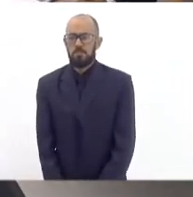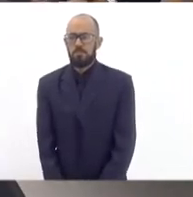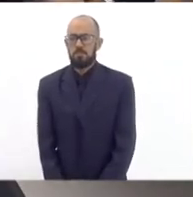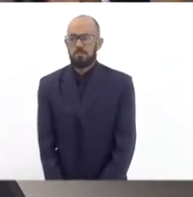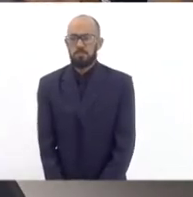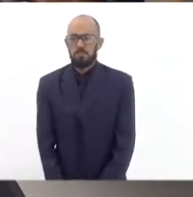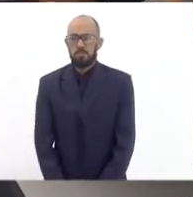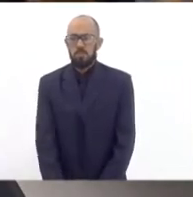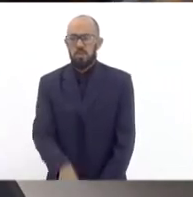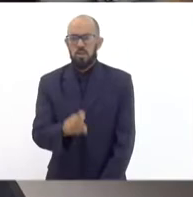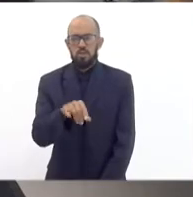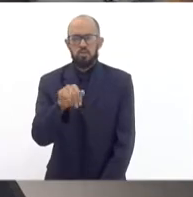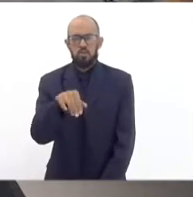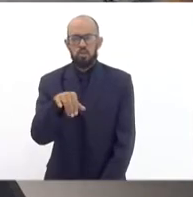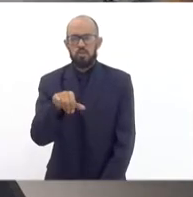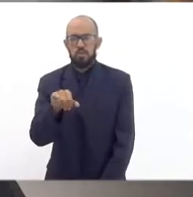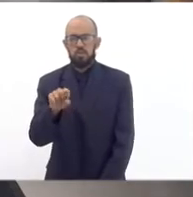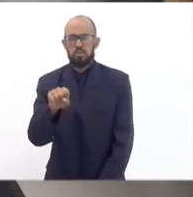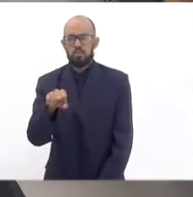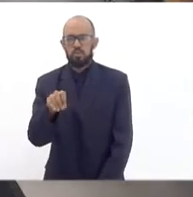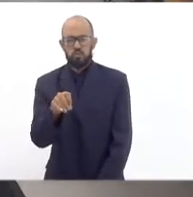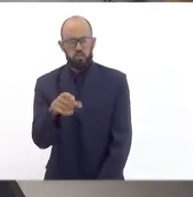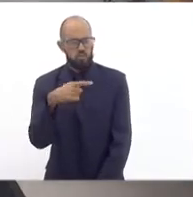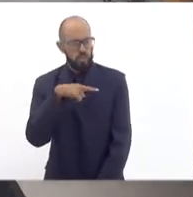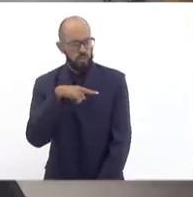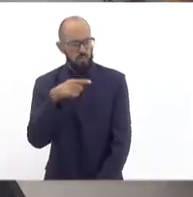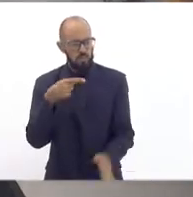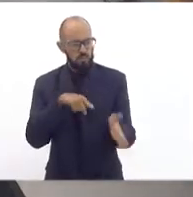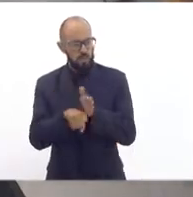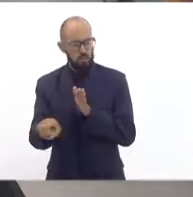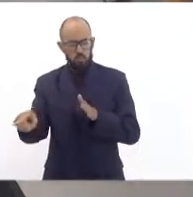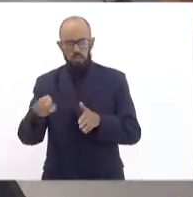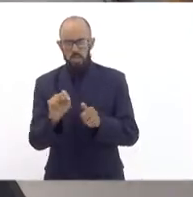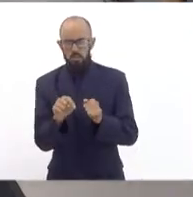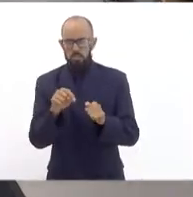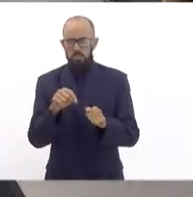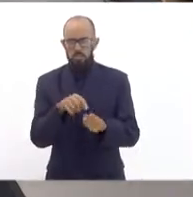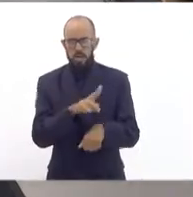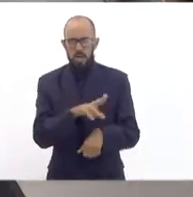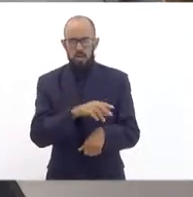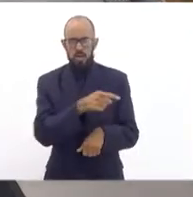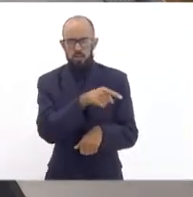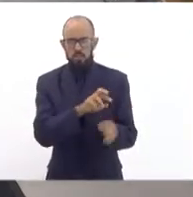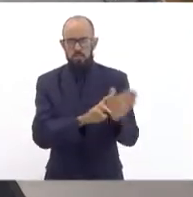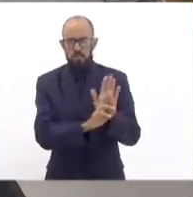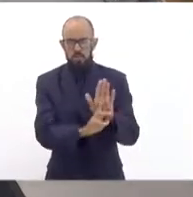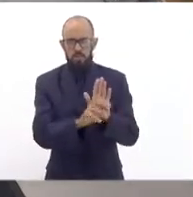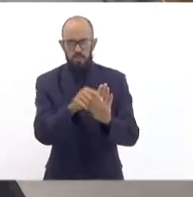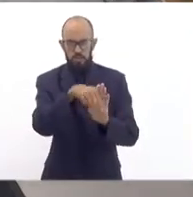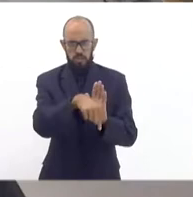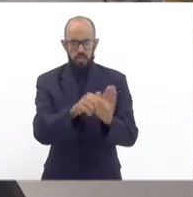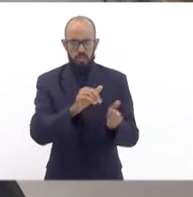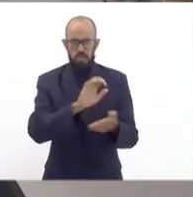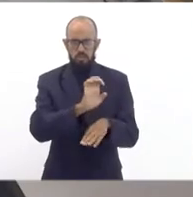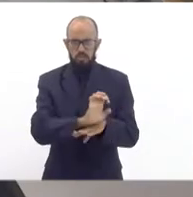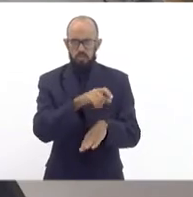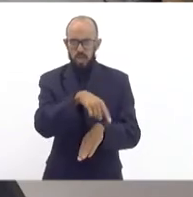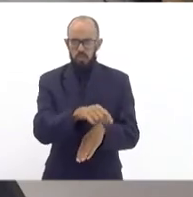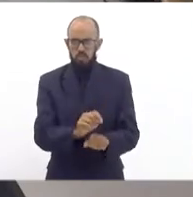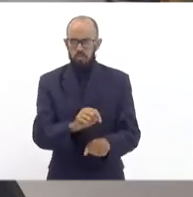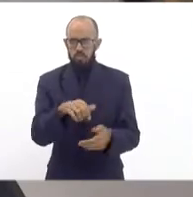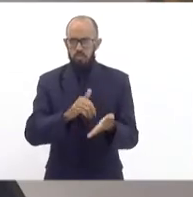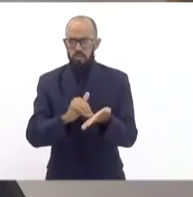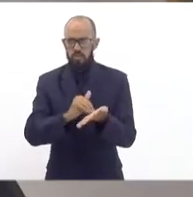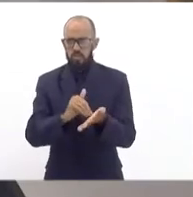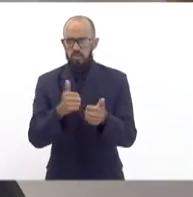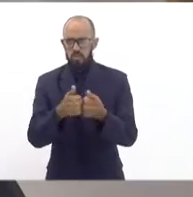Dionísio Lins, perdão, Dionísio Lins, tem alguma pergunta formulada para a nossa representante aqui do Estado, da Secretaria de